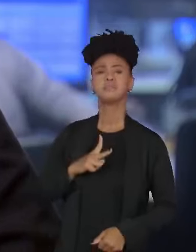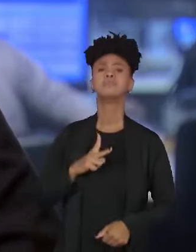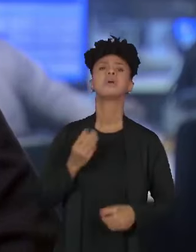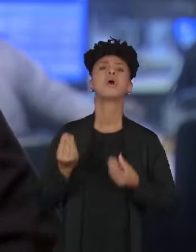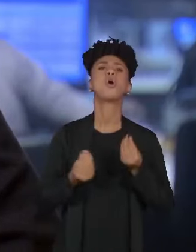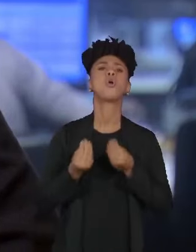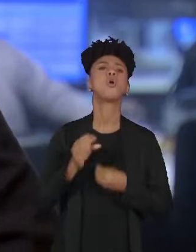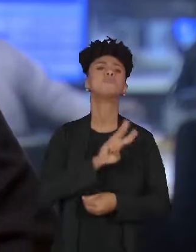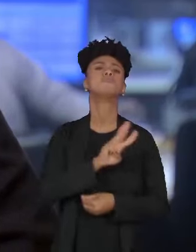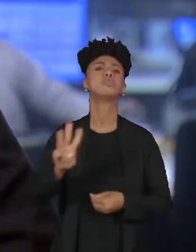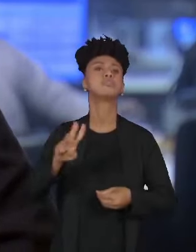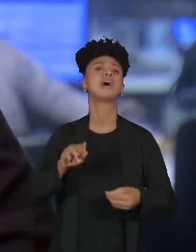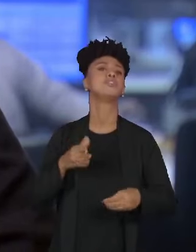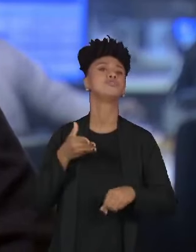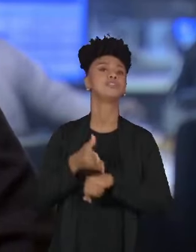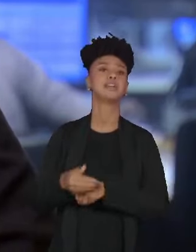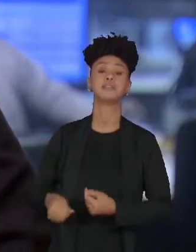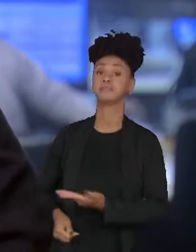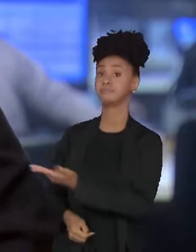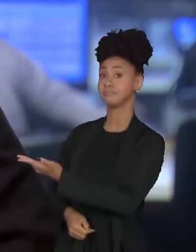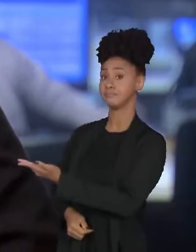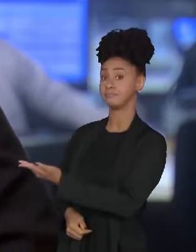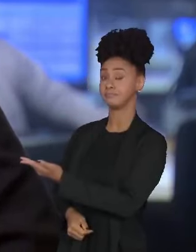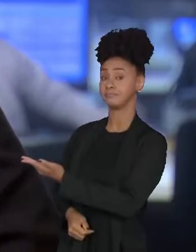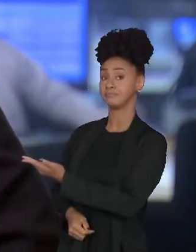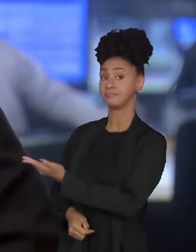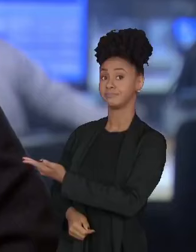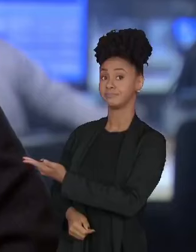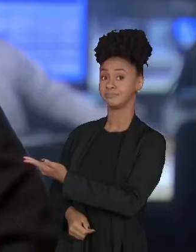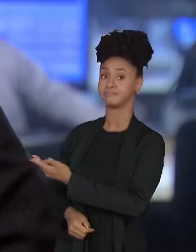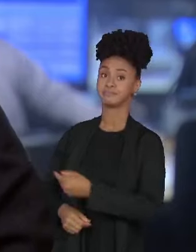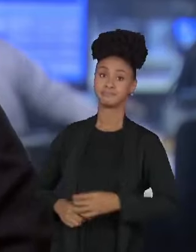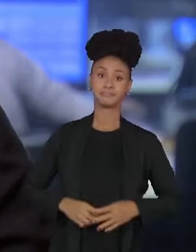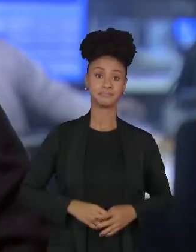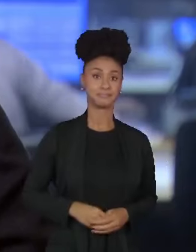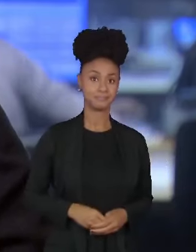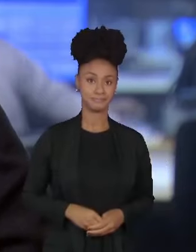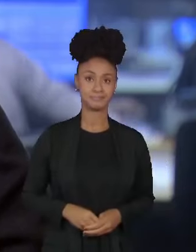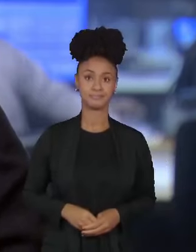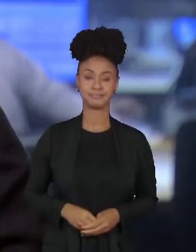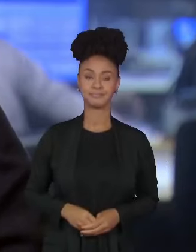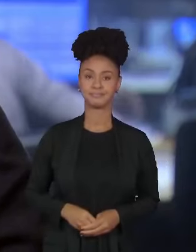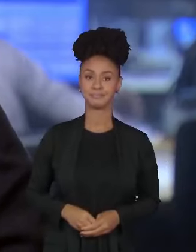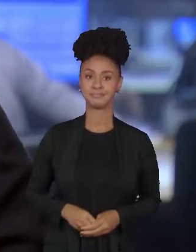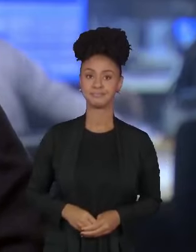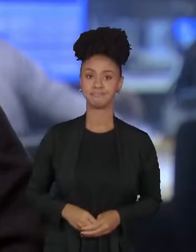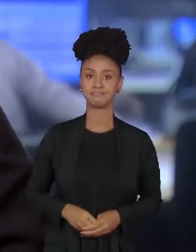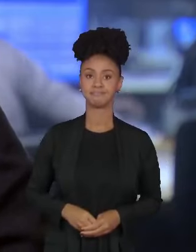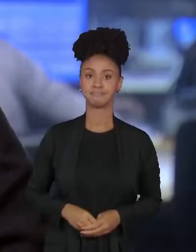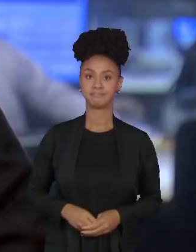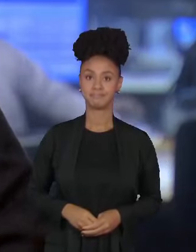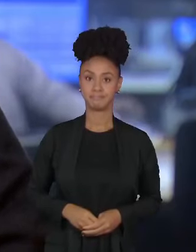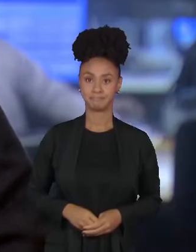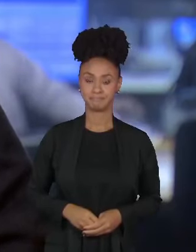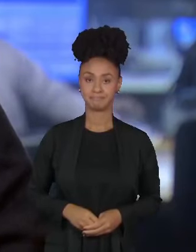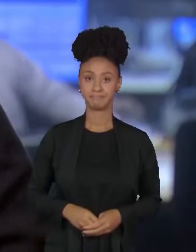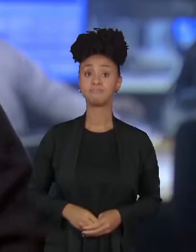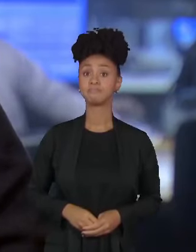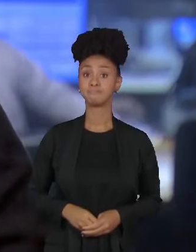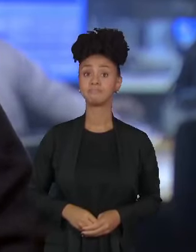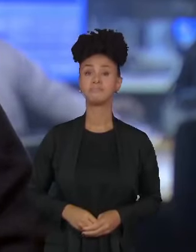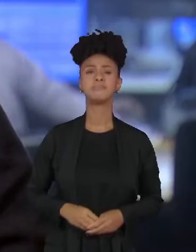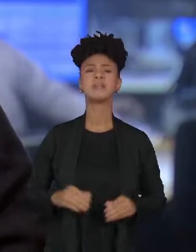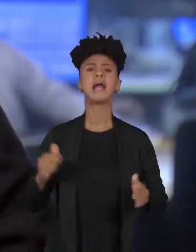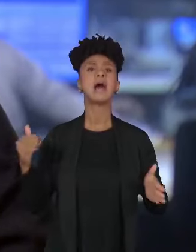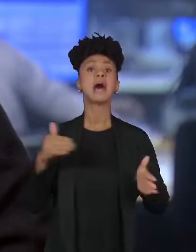portal que aparece aí na sua tela acesso único tudo junto P mec.gov.br bar ProUni e vão